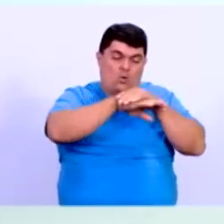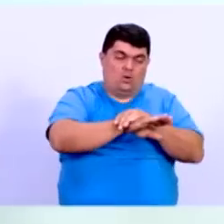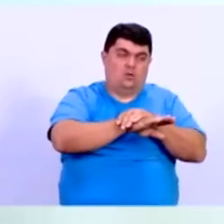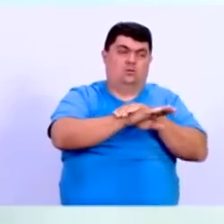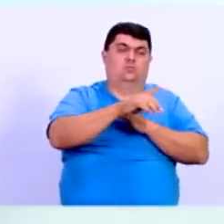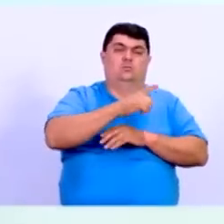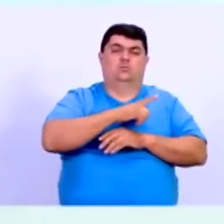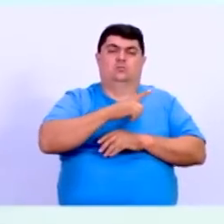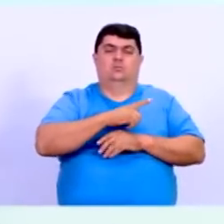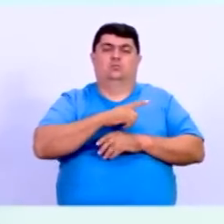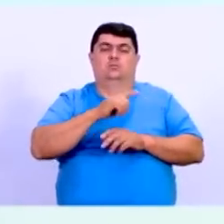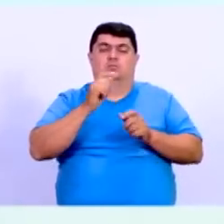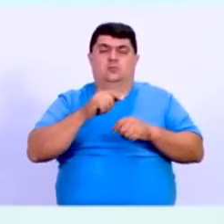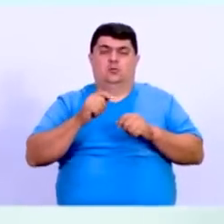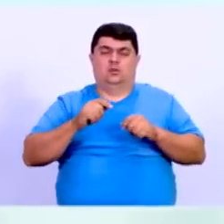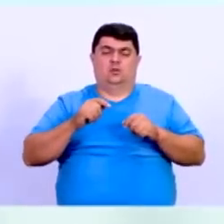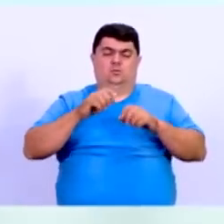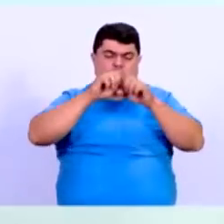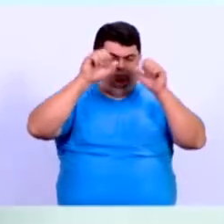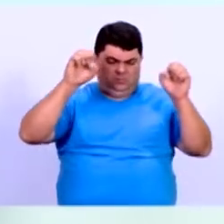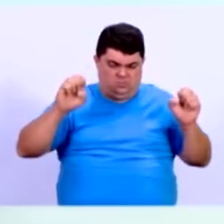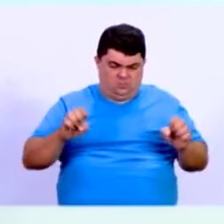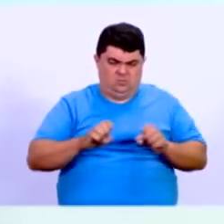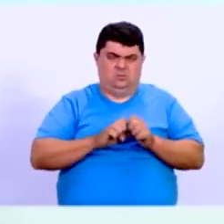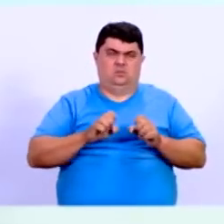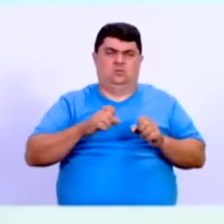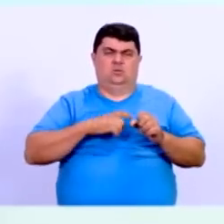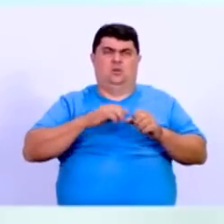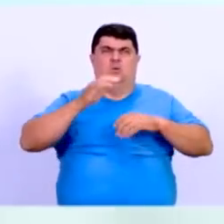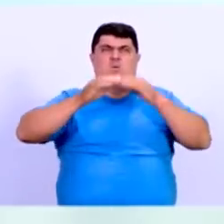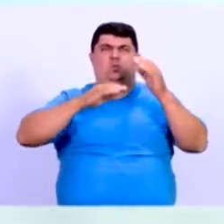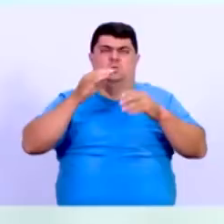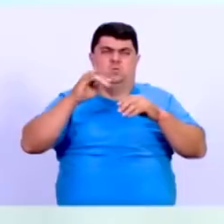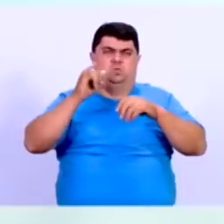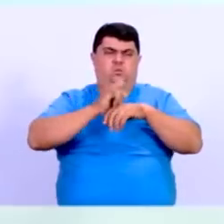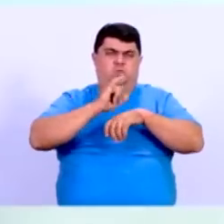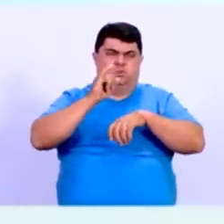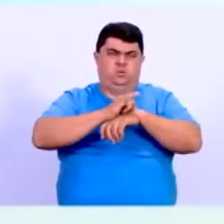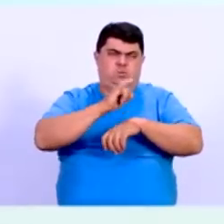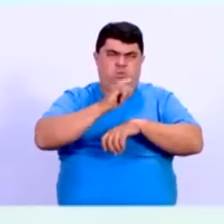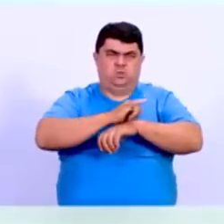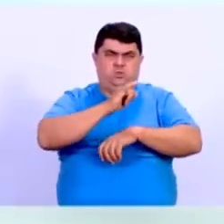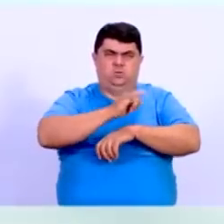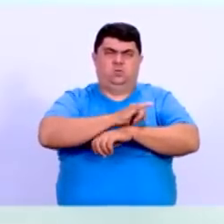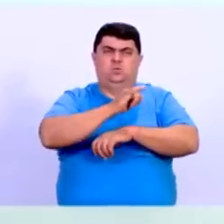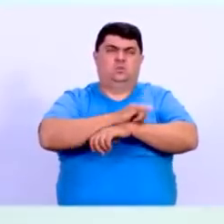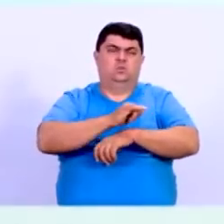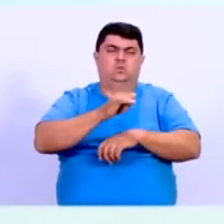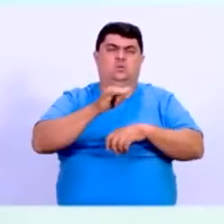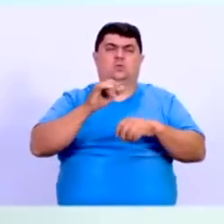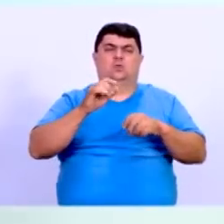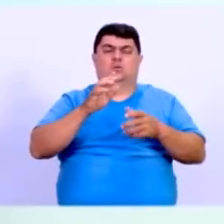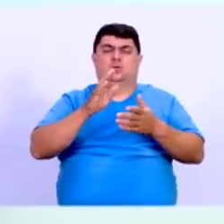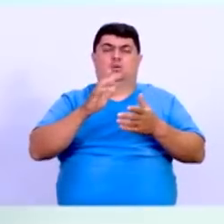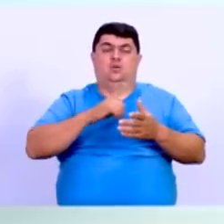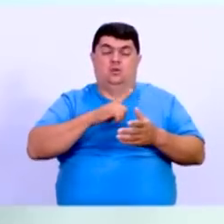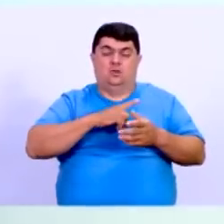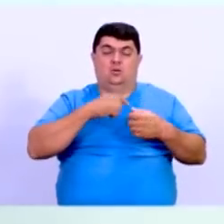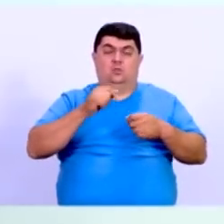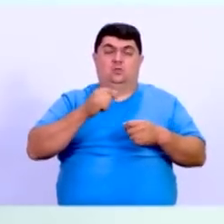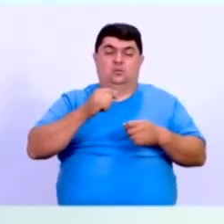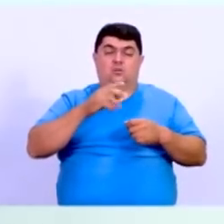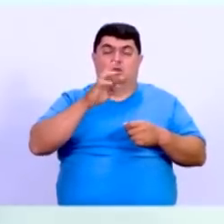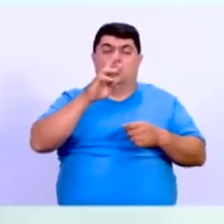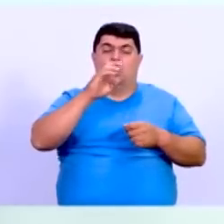tá? Que tem toda aquela estrutura física, alta disponibilidade, né? Aquele servidor robusto. Ele tem que ter também